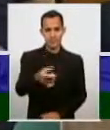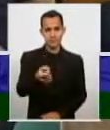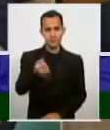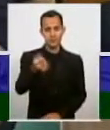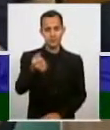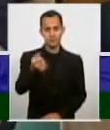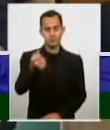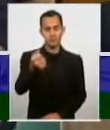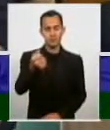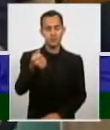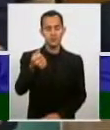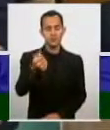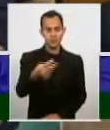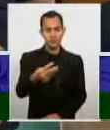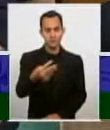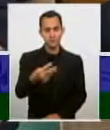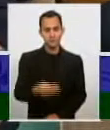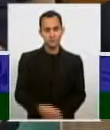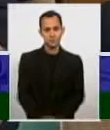156/2013.